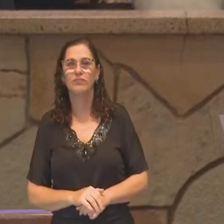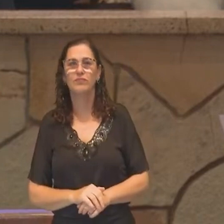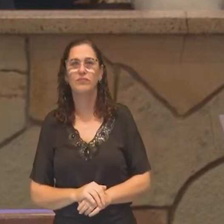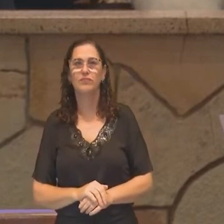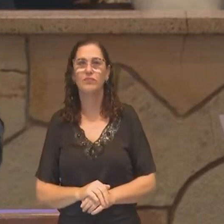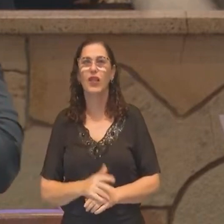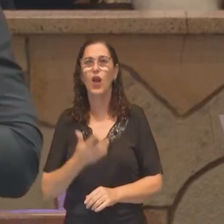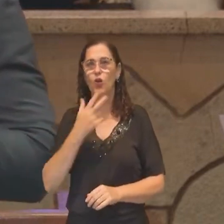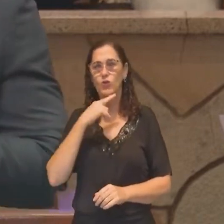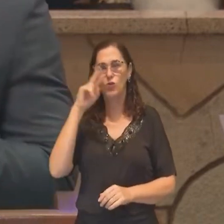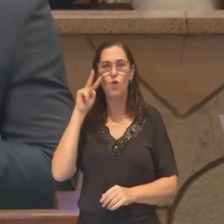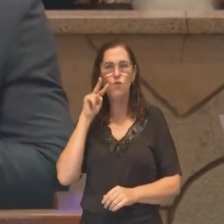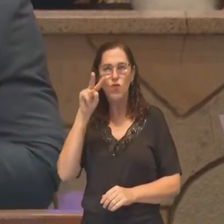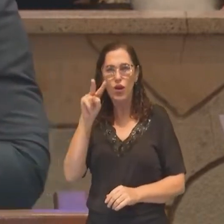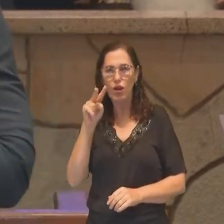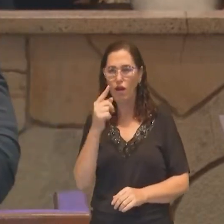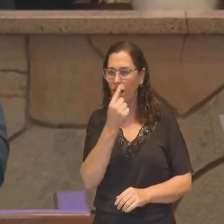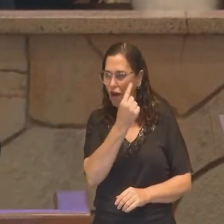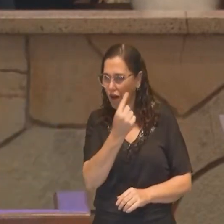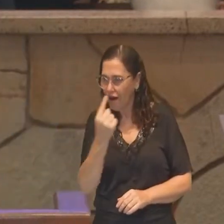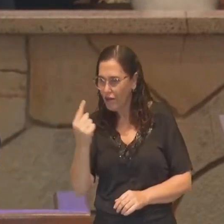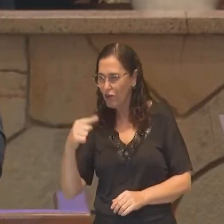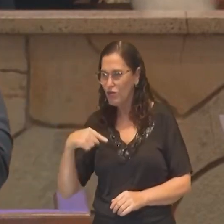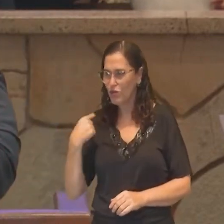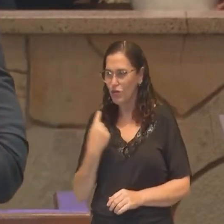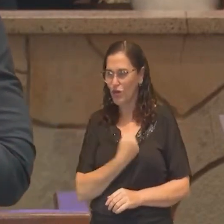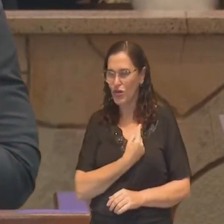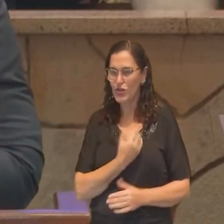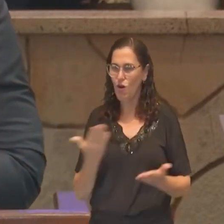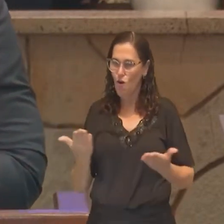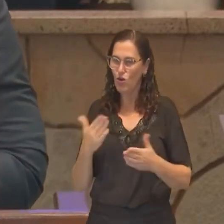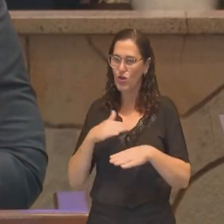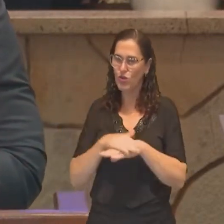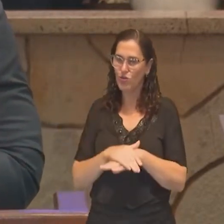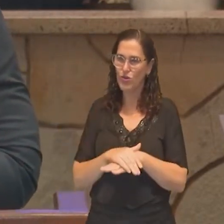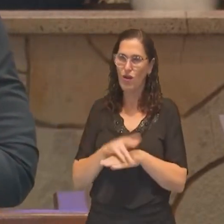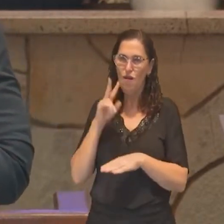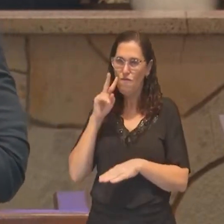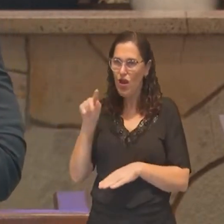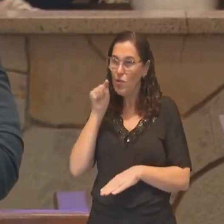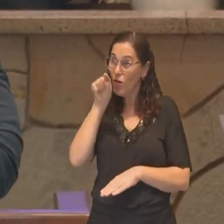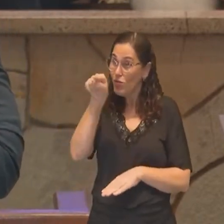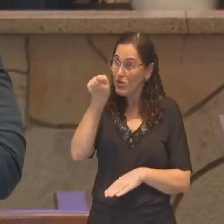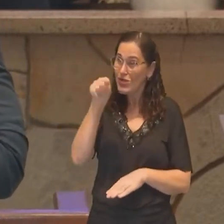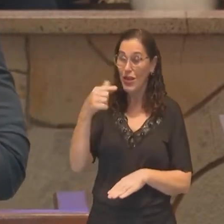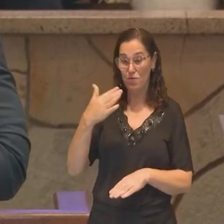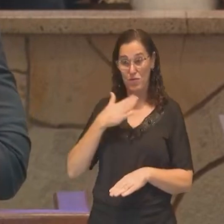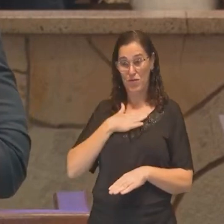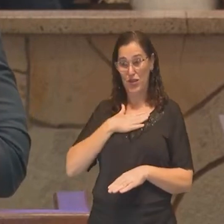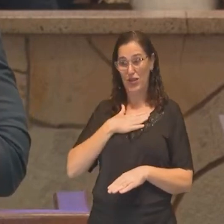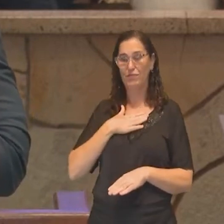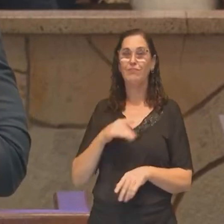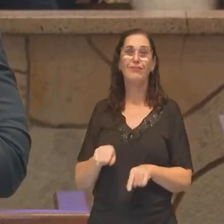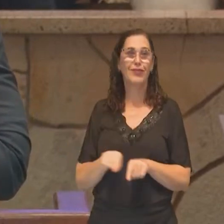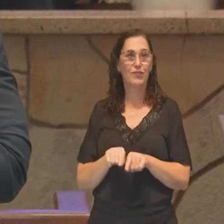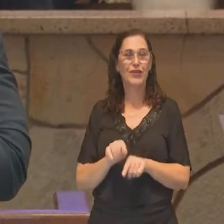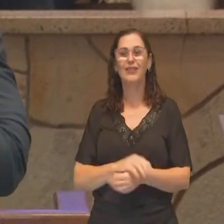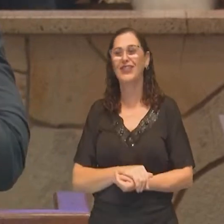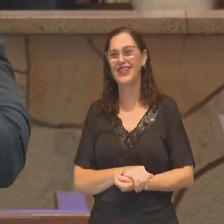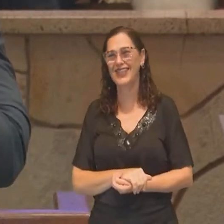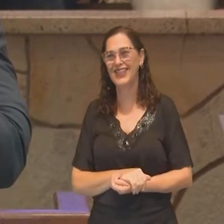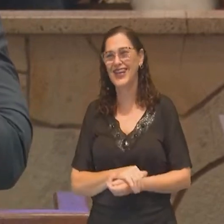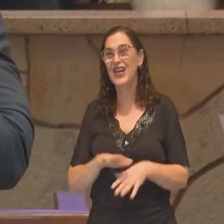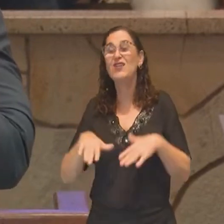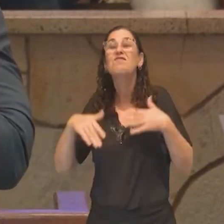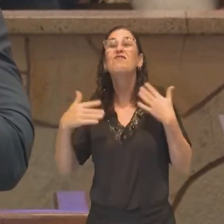O Senhor está olhando para cada um de nós nessa noite, o Senhor está olhando para você. E qual